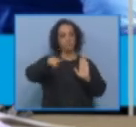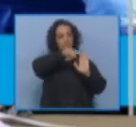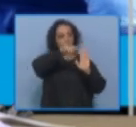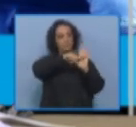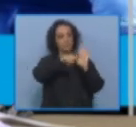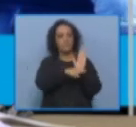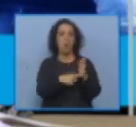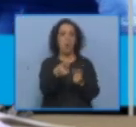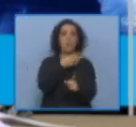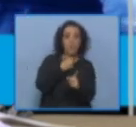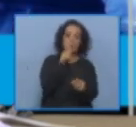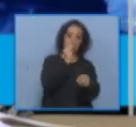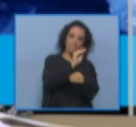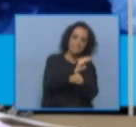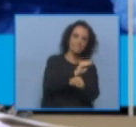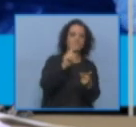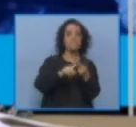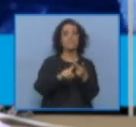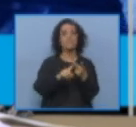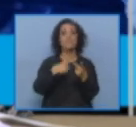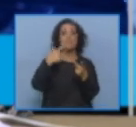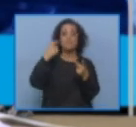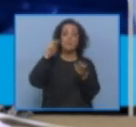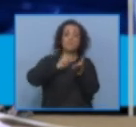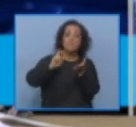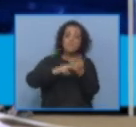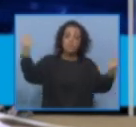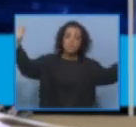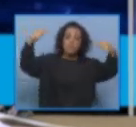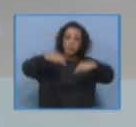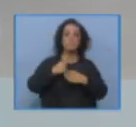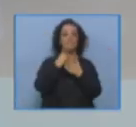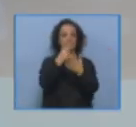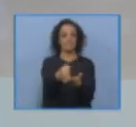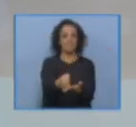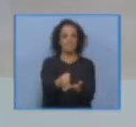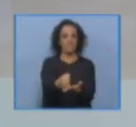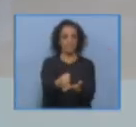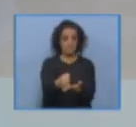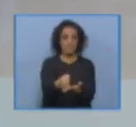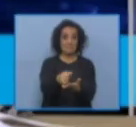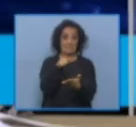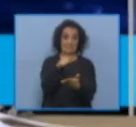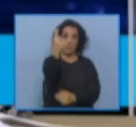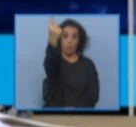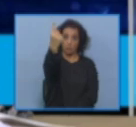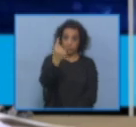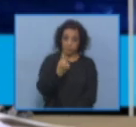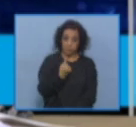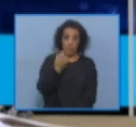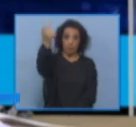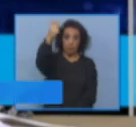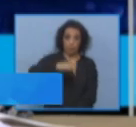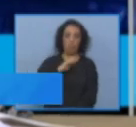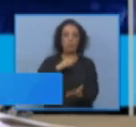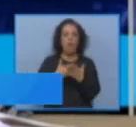princípios, dar de comer a quem tem fome e acolher os peregrinos, não é? Portanto, acolher esses que vêm em busca de